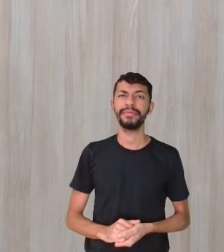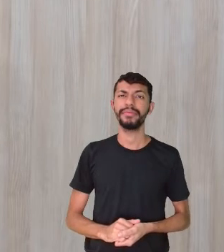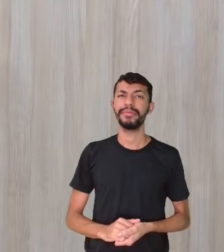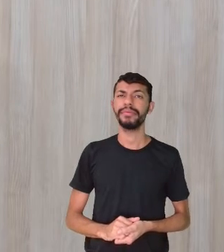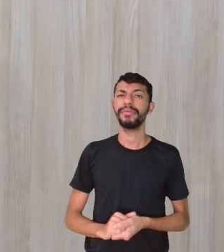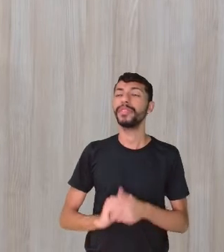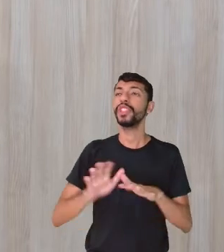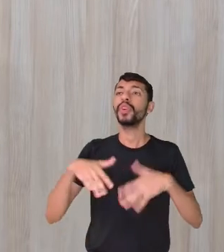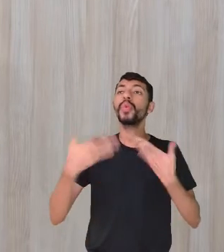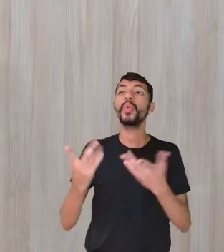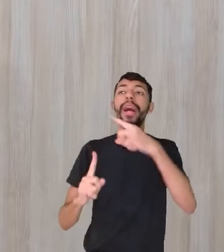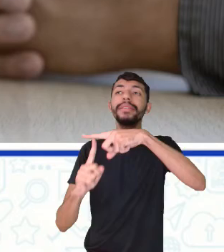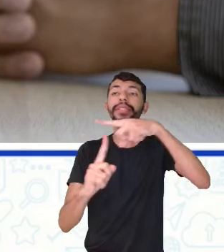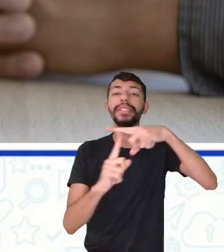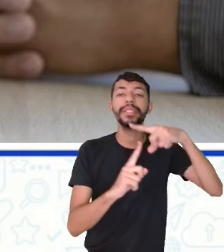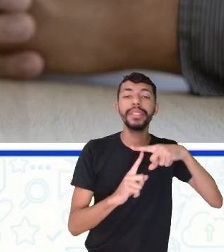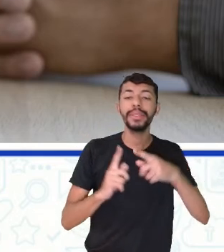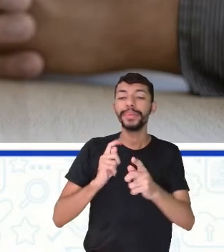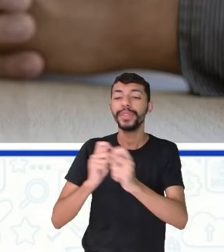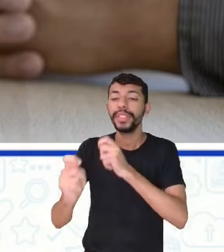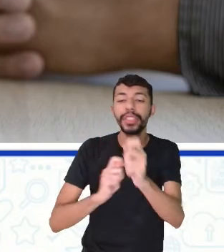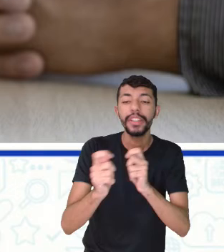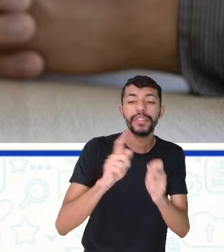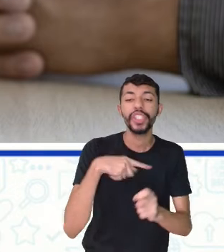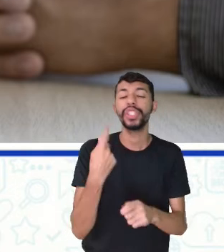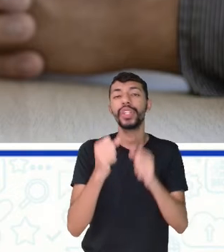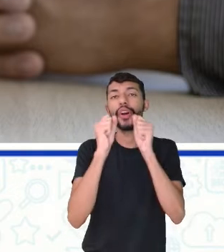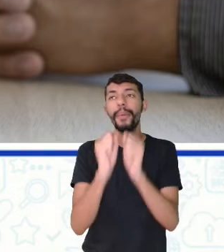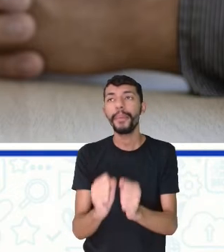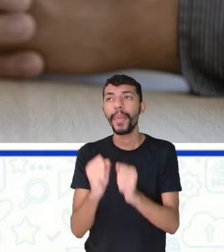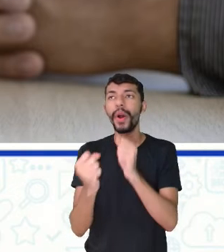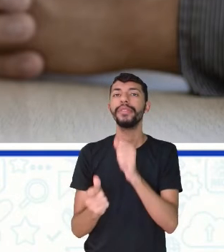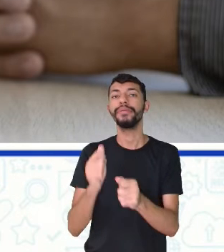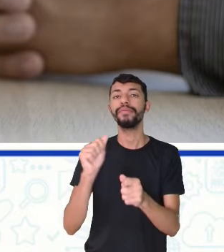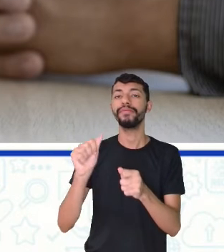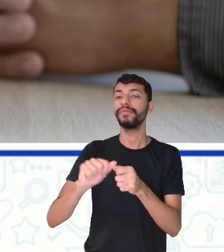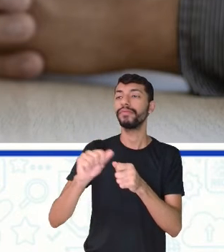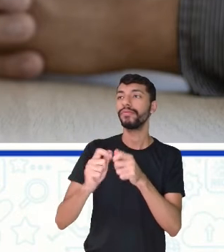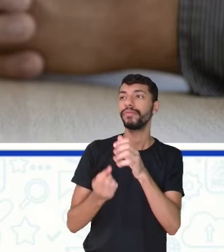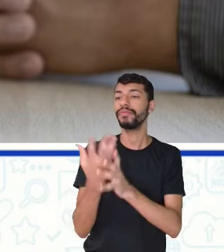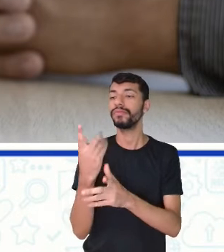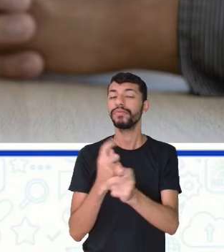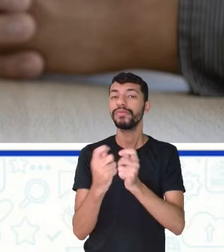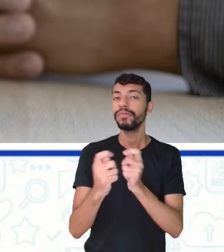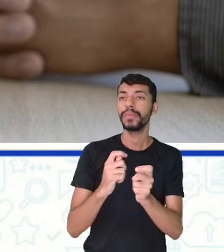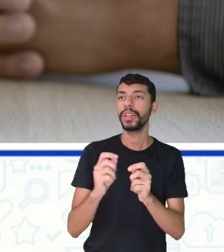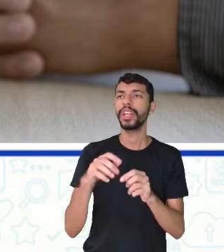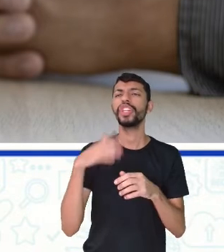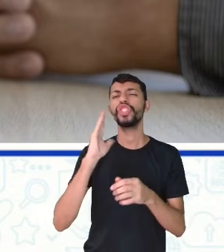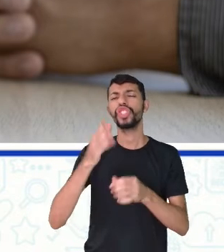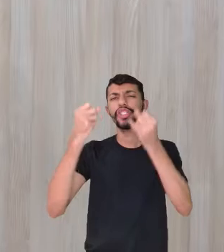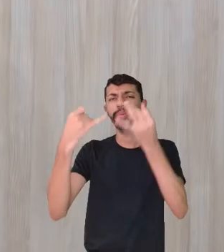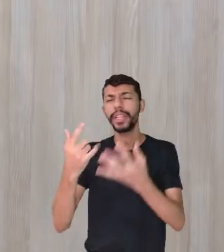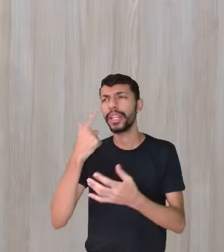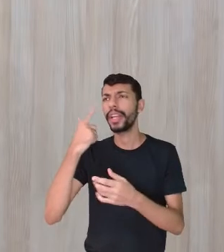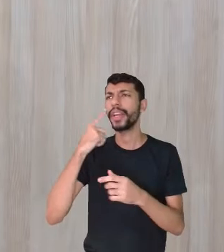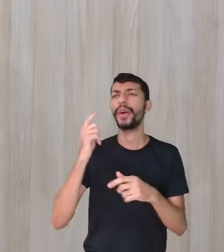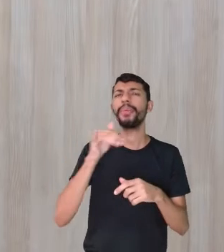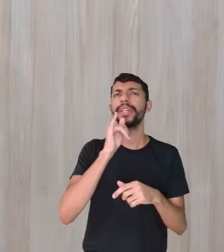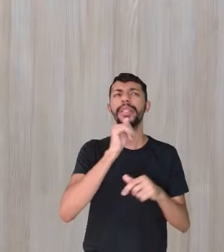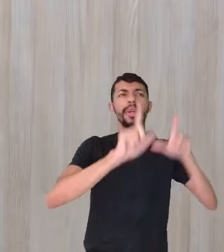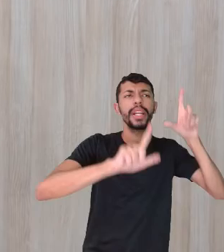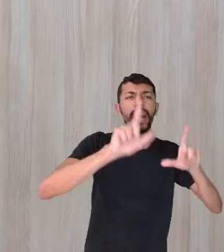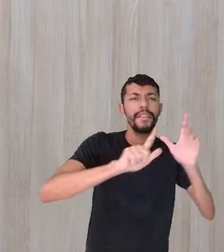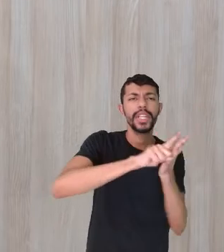Então, quais são os tipos de entrevista que podemos fazer? Eu já falei aqui sobre entrevista de imprensa,